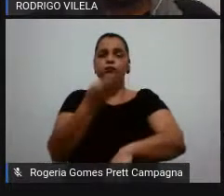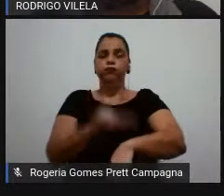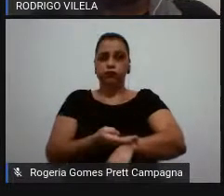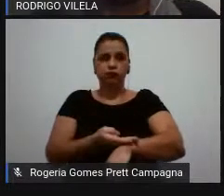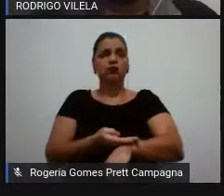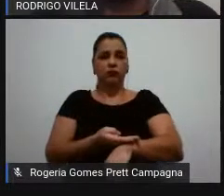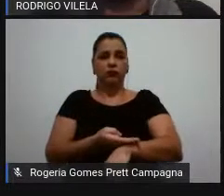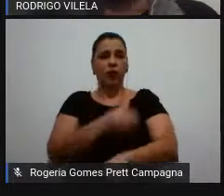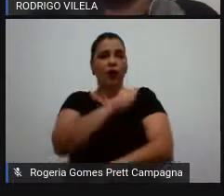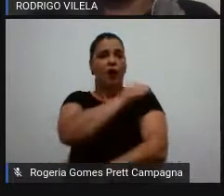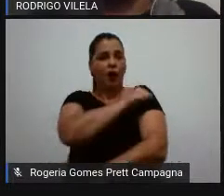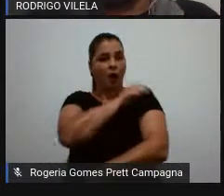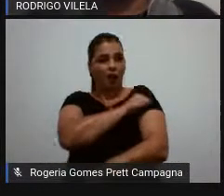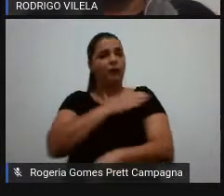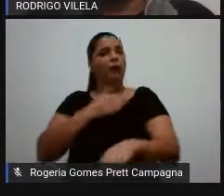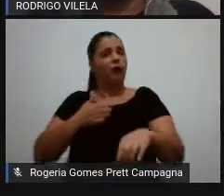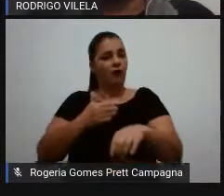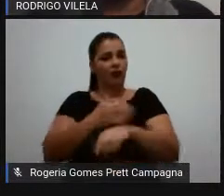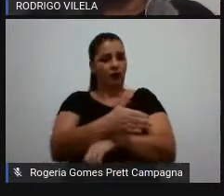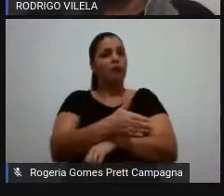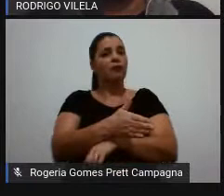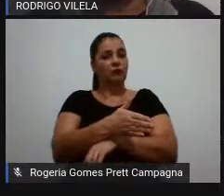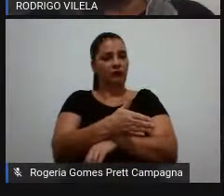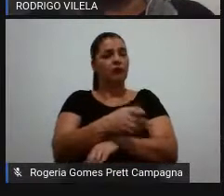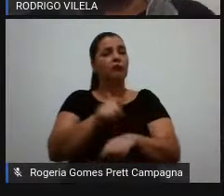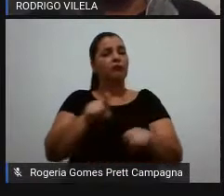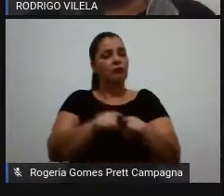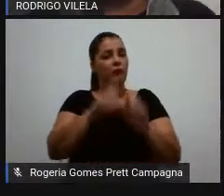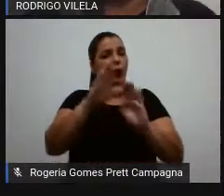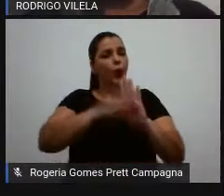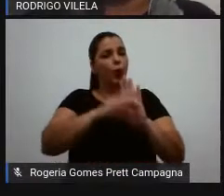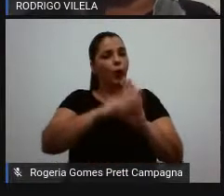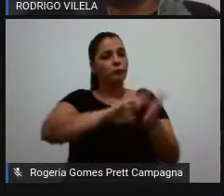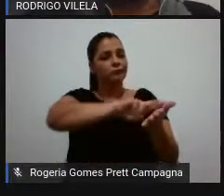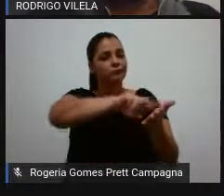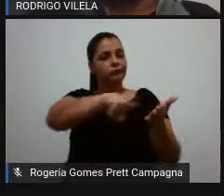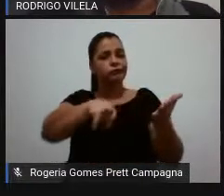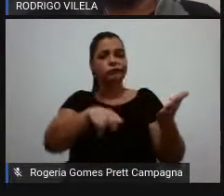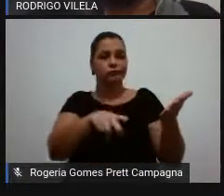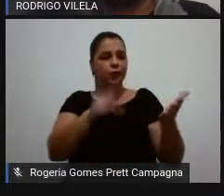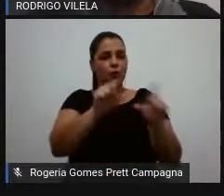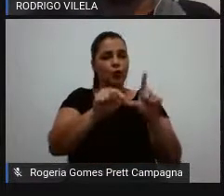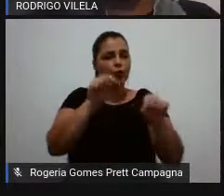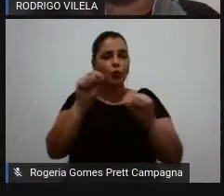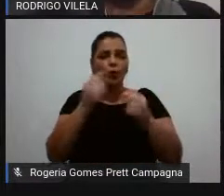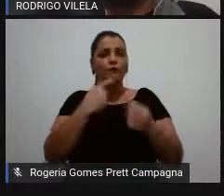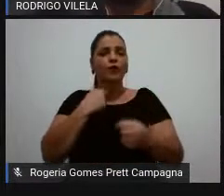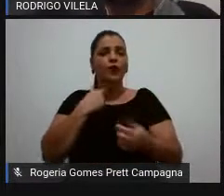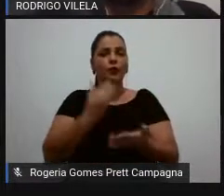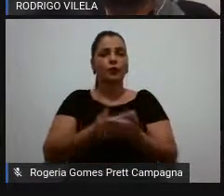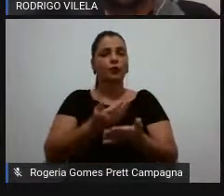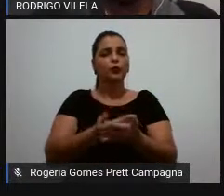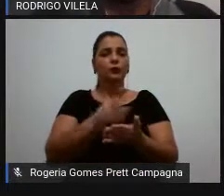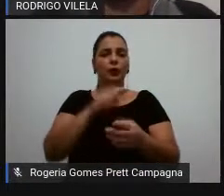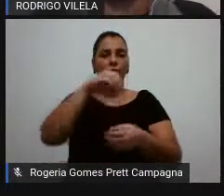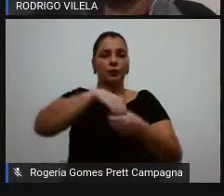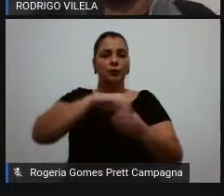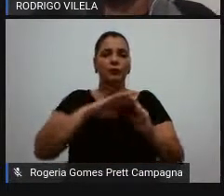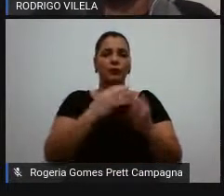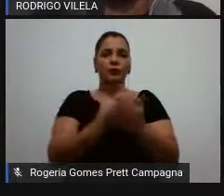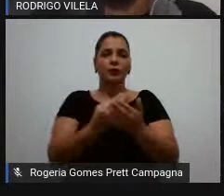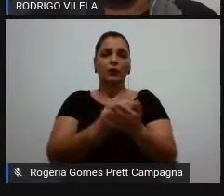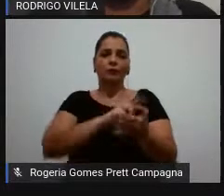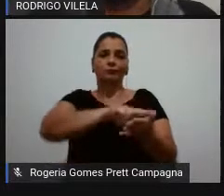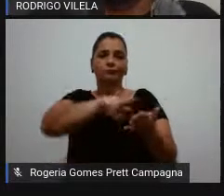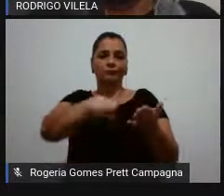ter acesso a essa parte diversificada do currículo. Aquilo que ele escolheu estudar nessa escola, também por essa parte